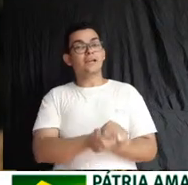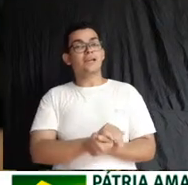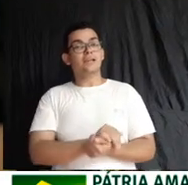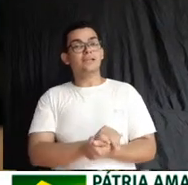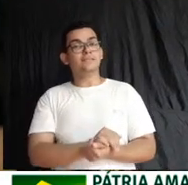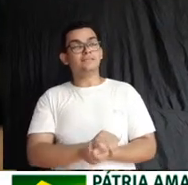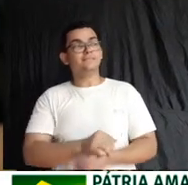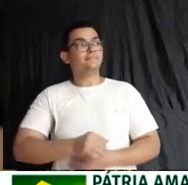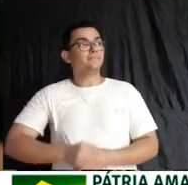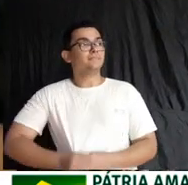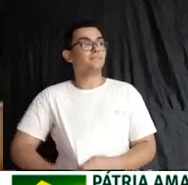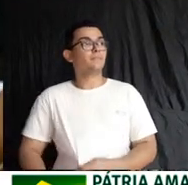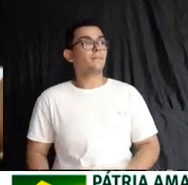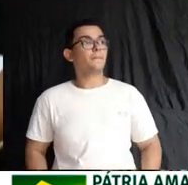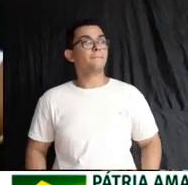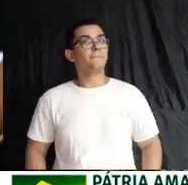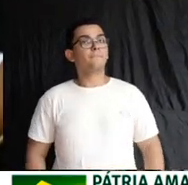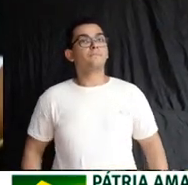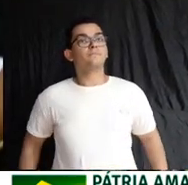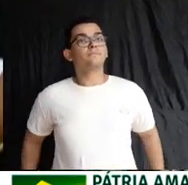Opa! Já tá pronto?